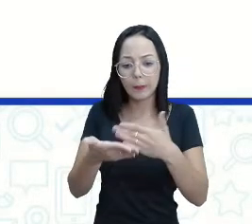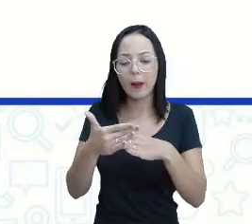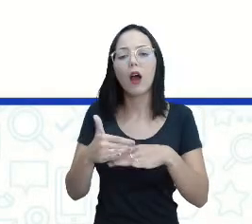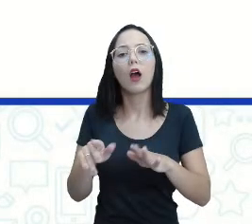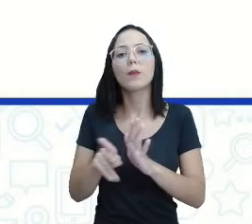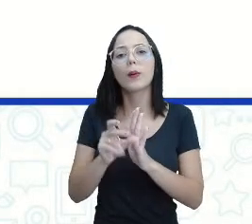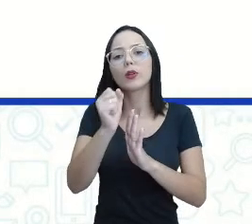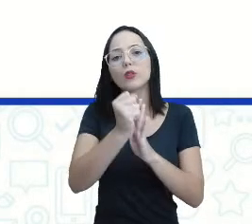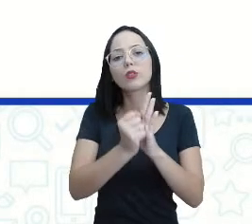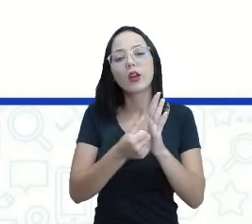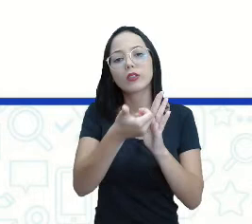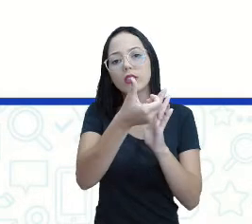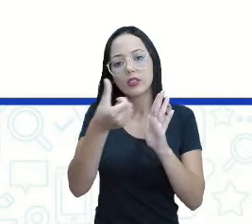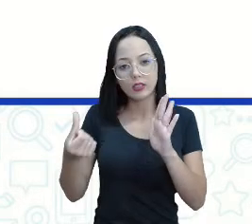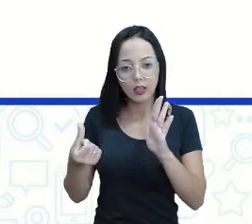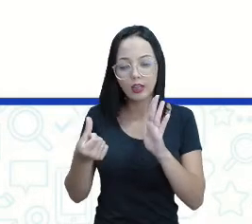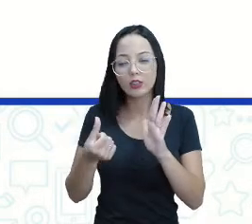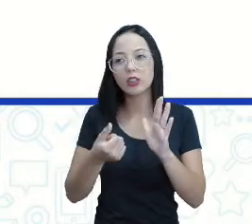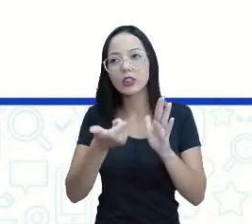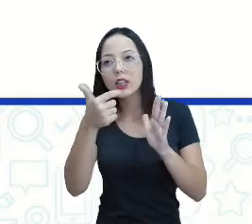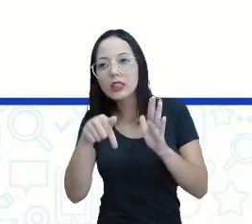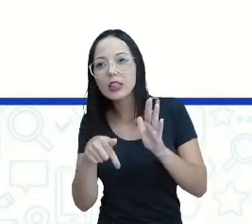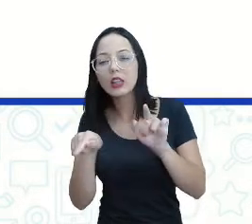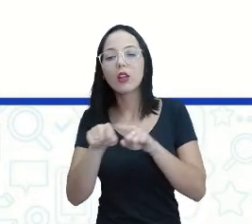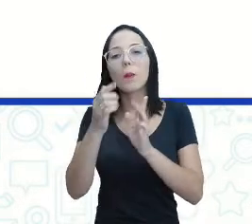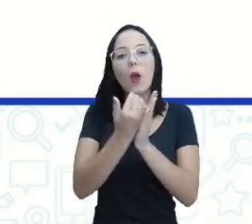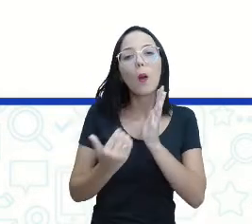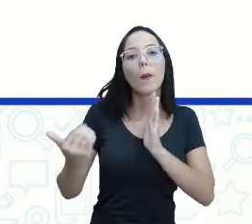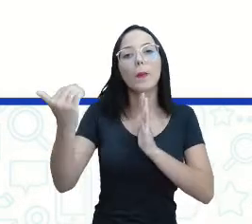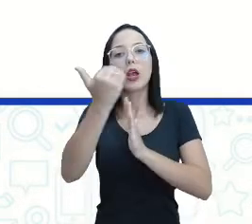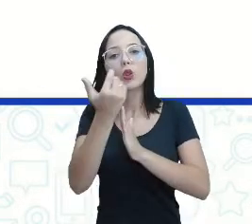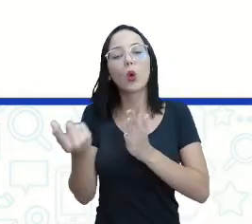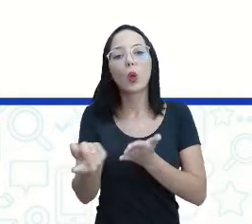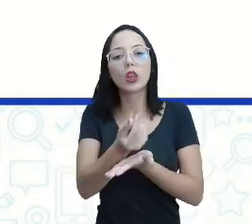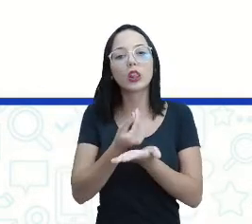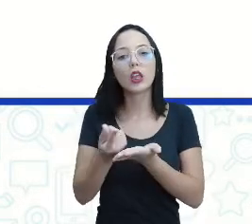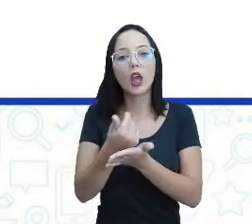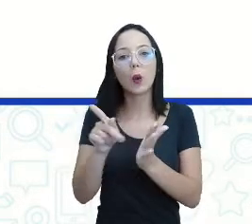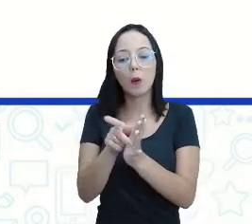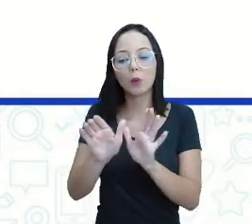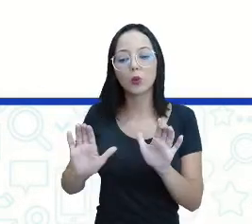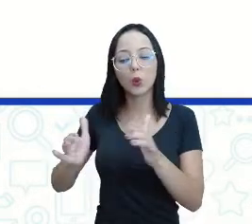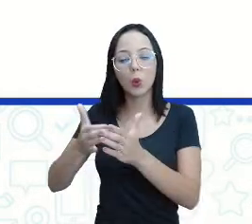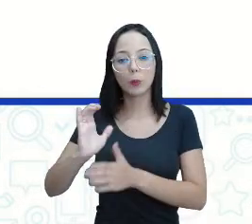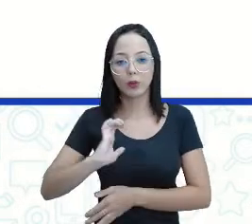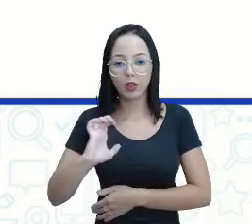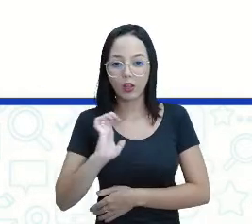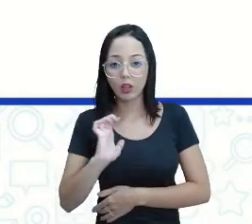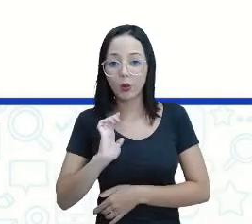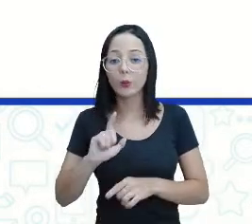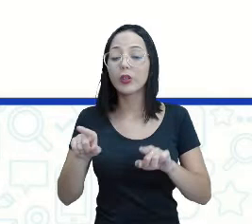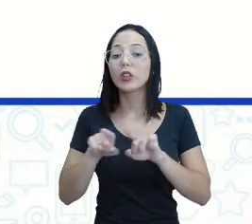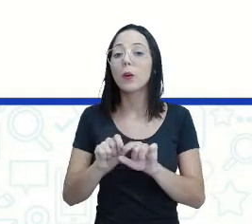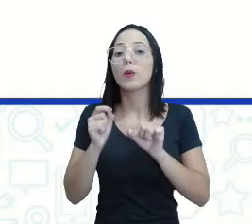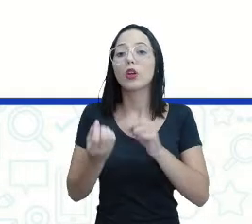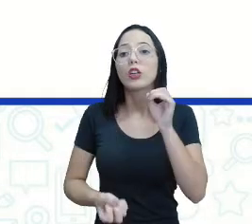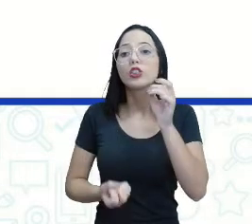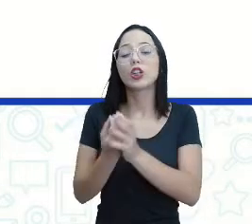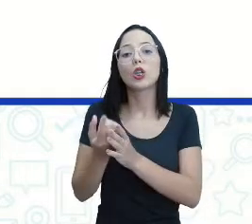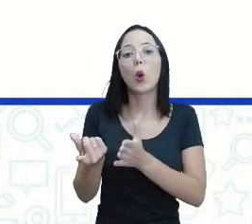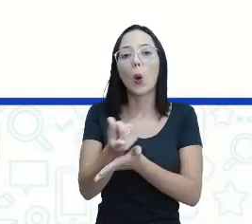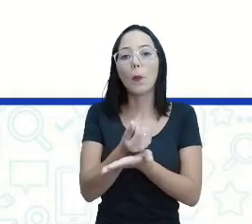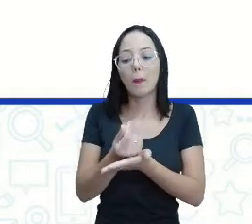internacional do século XVI, XVII, aumentou expressivamente a riqueza da burguesia. Isso originou o acúmulo de